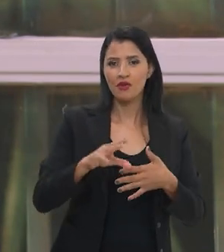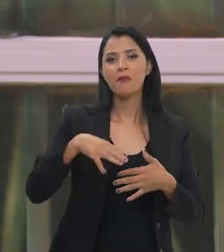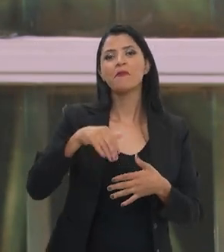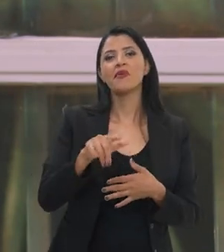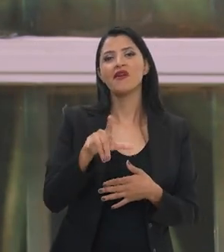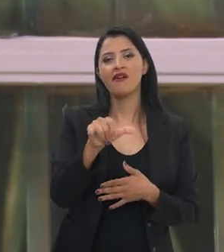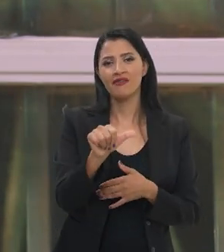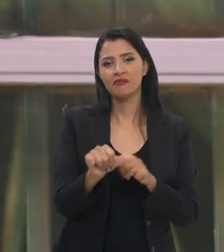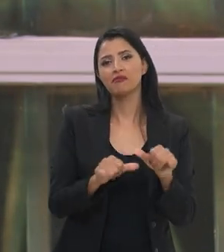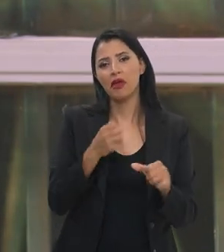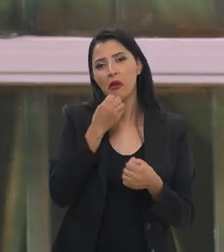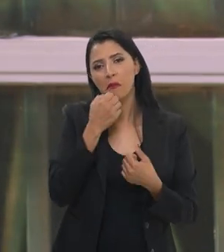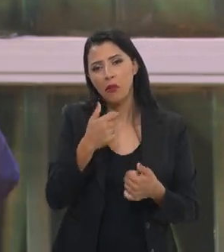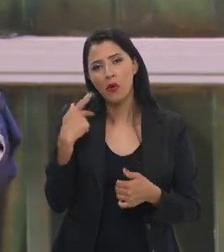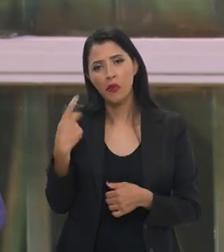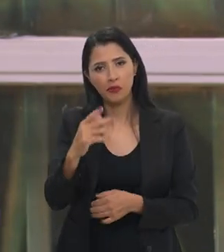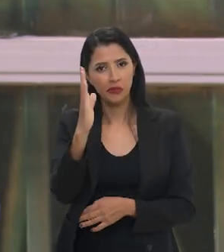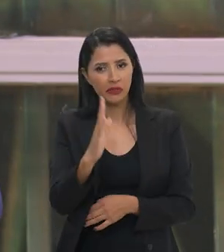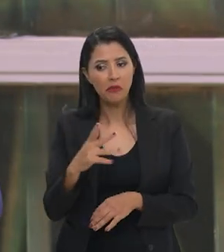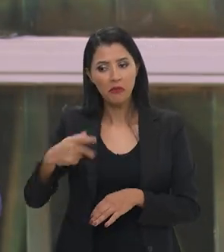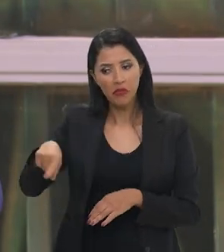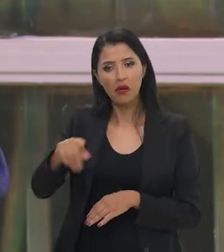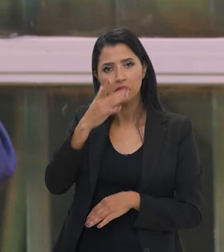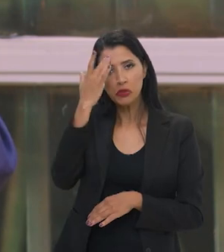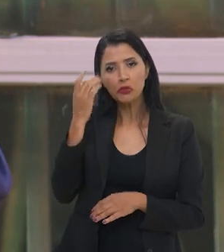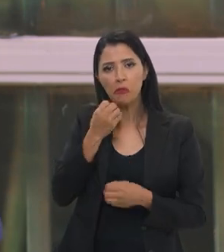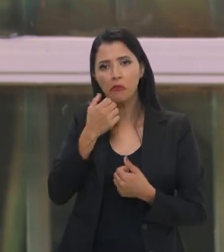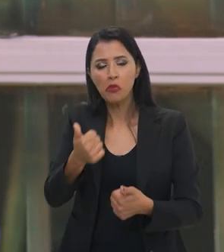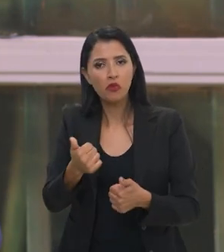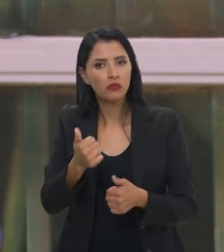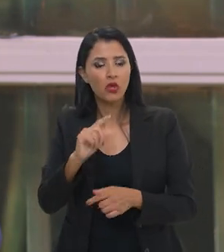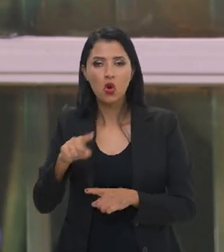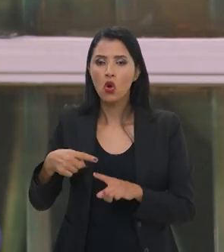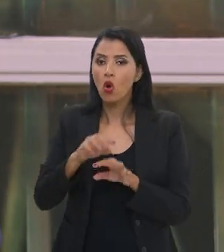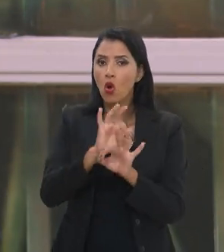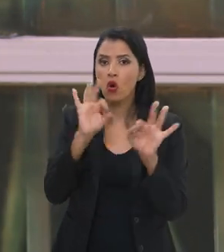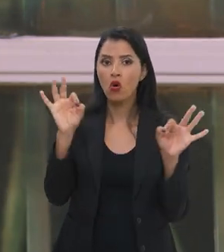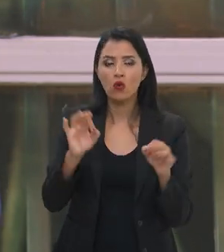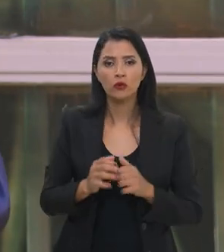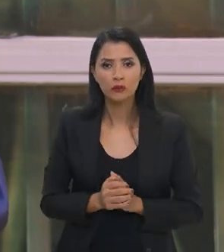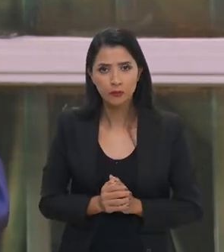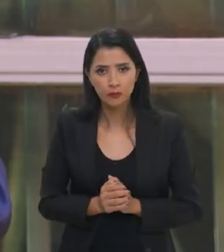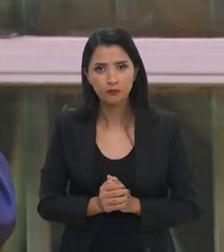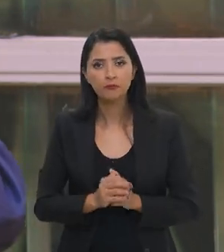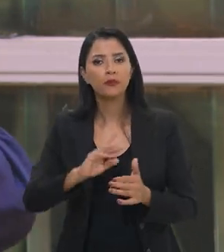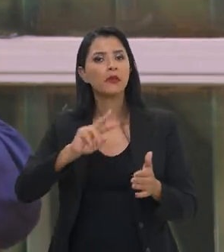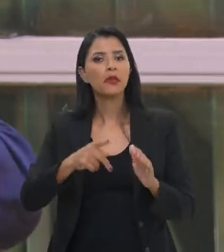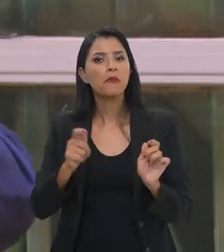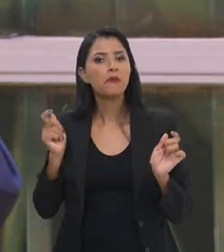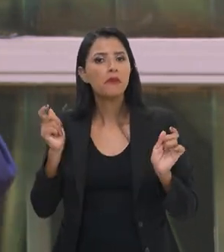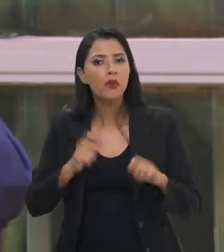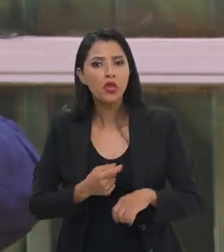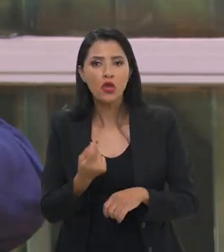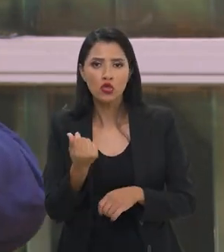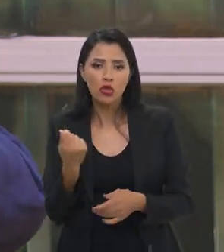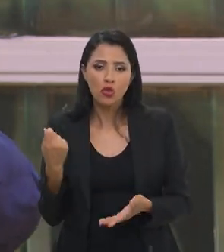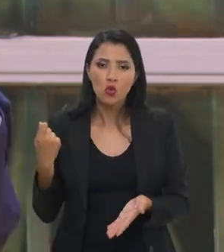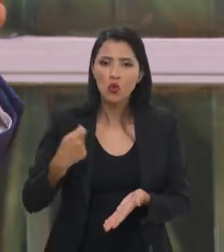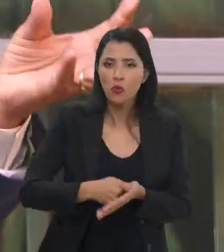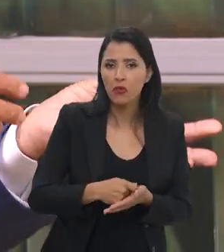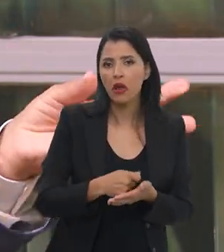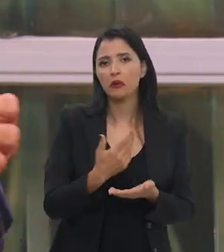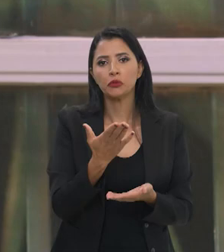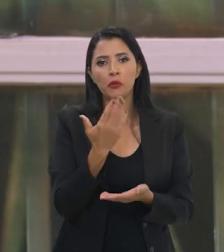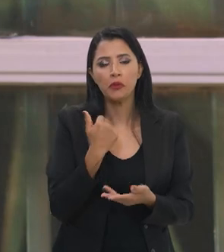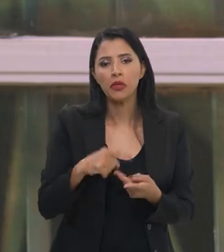isso é bom para o Brasil é bom para essas pessoas e é ótimo para o Brasil significa Poder Além do dinheiro de comida